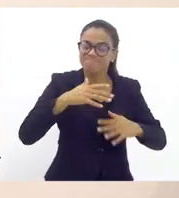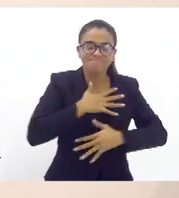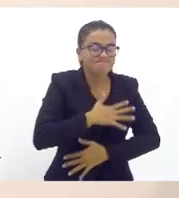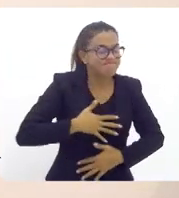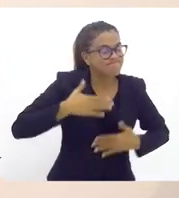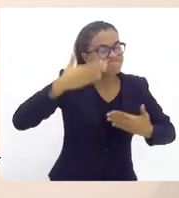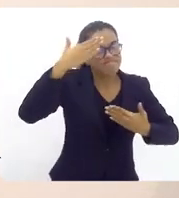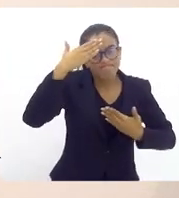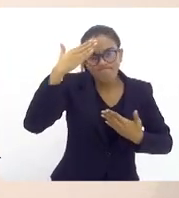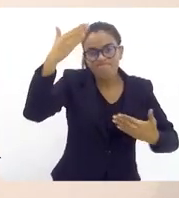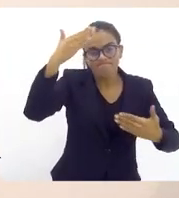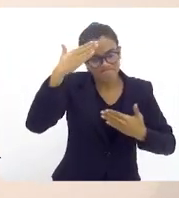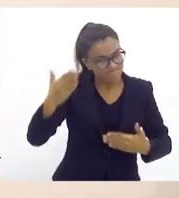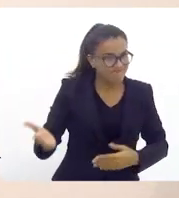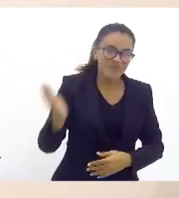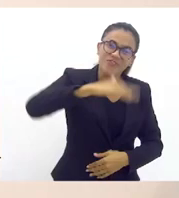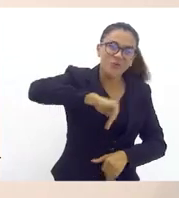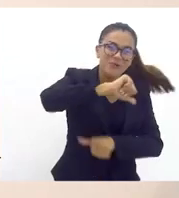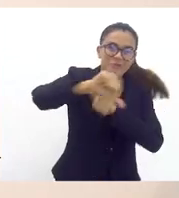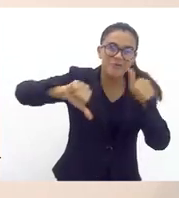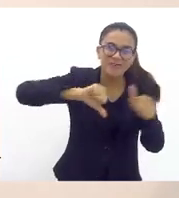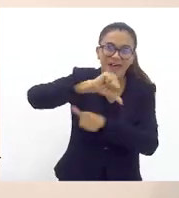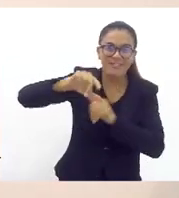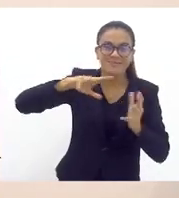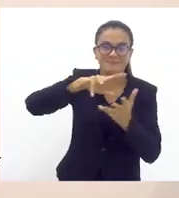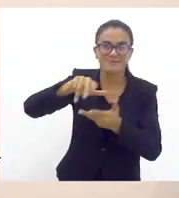grato e vamos mudar esse mundo.